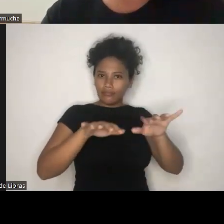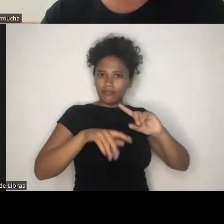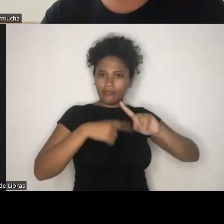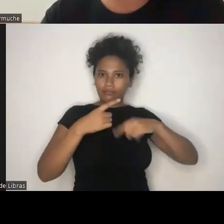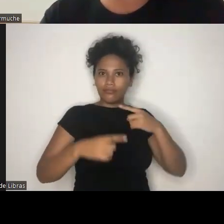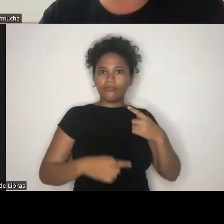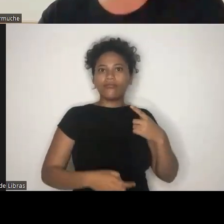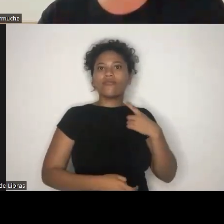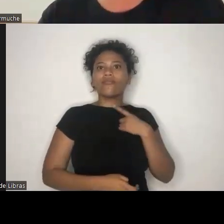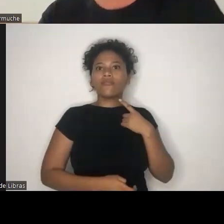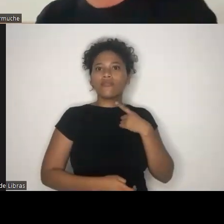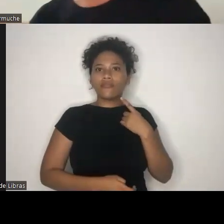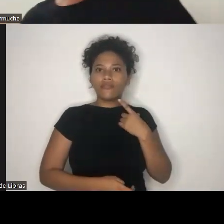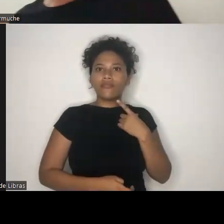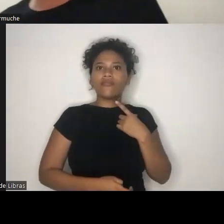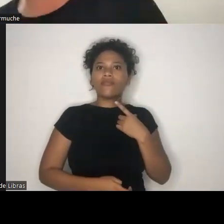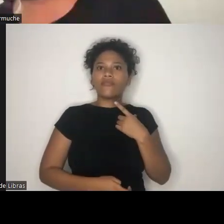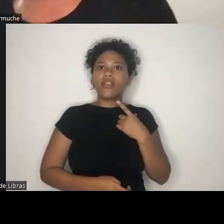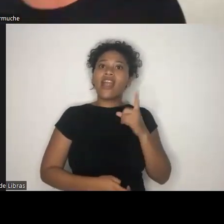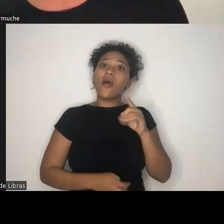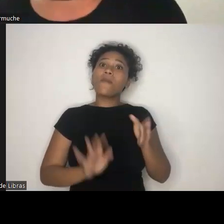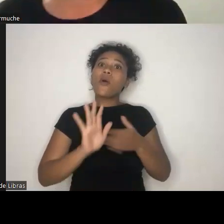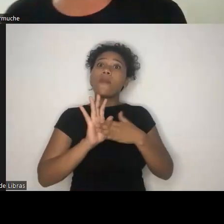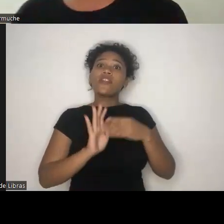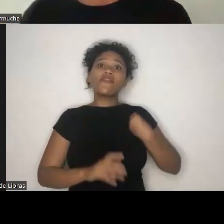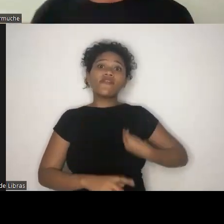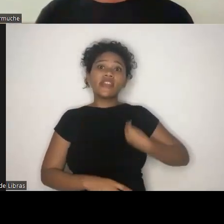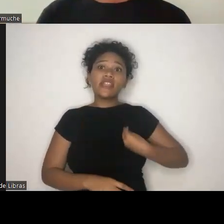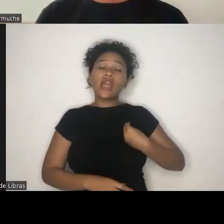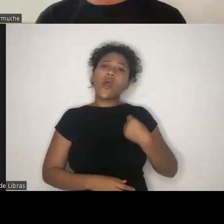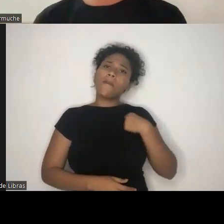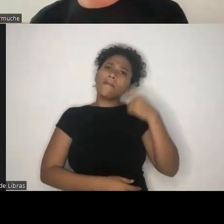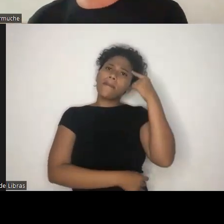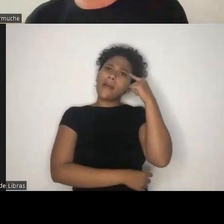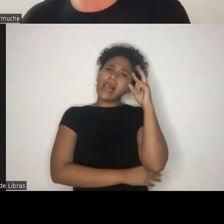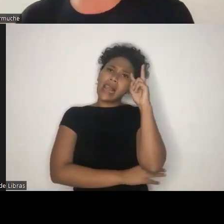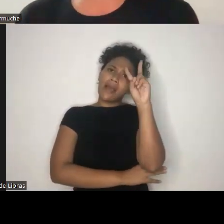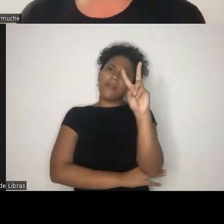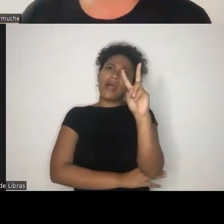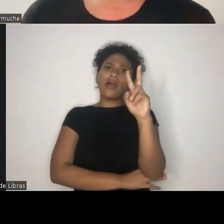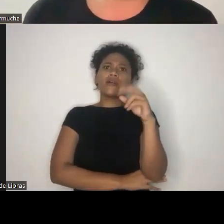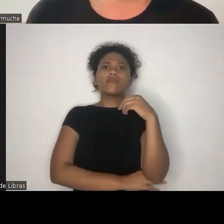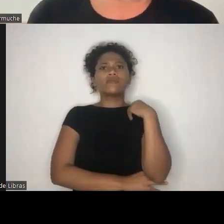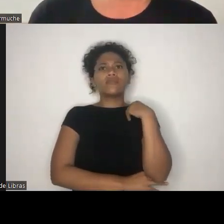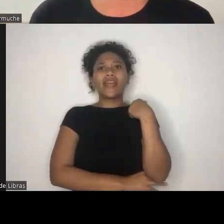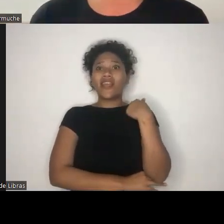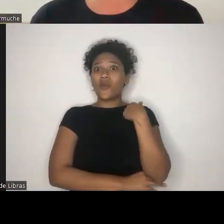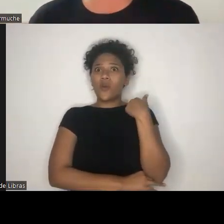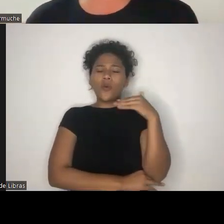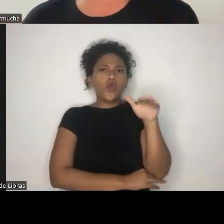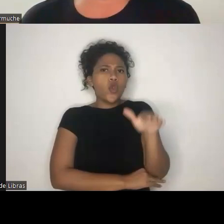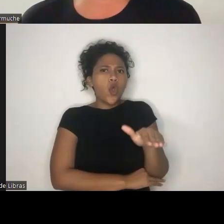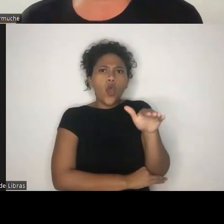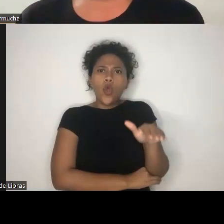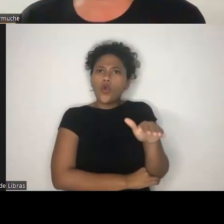esse propósito de vida né eu comecei a lembrar Pô eu coloquei aqui cara Quando eu era muito novo eu